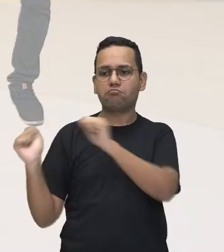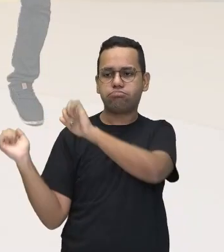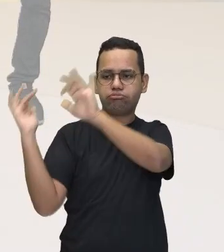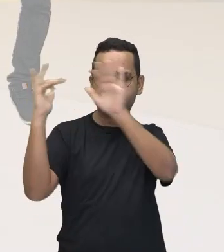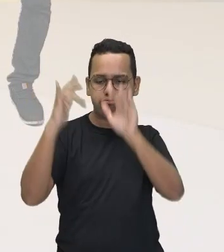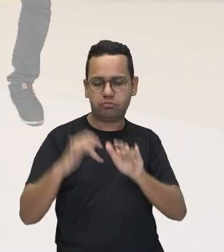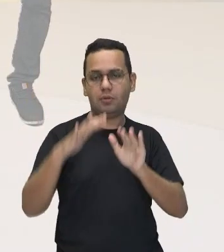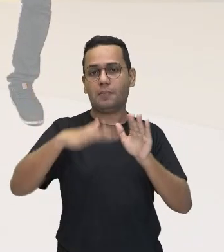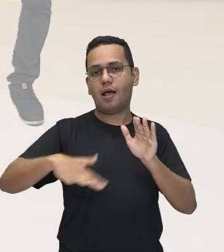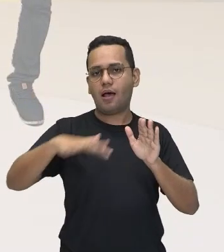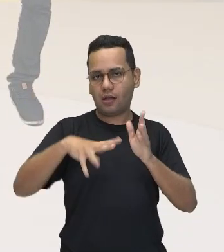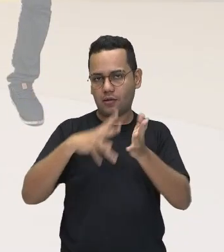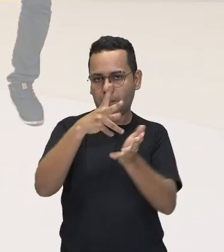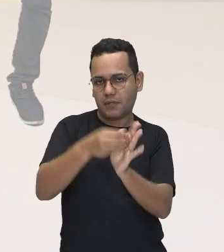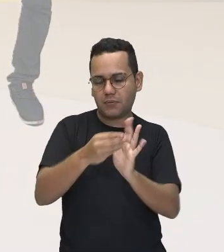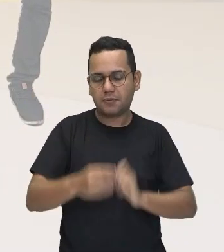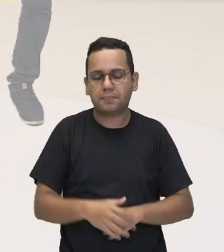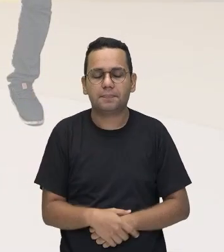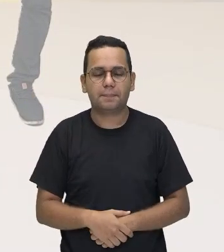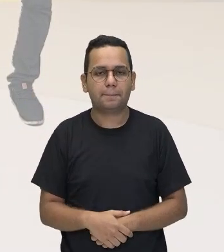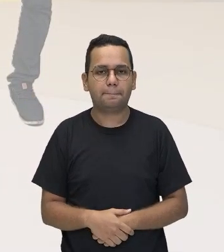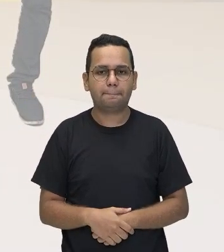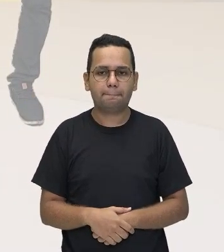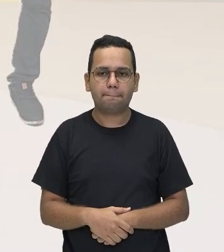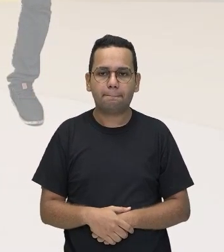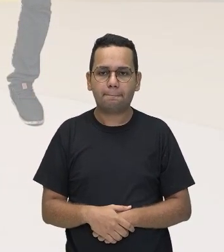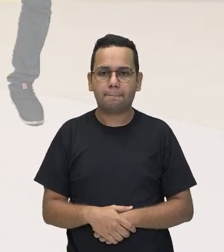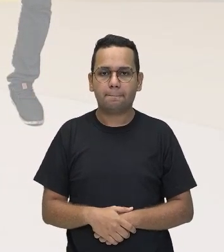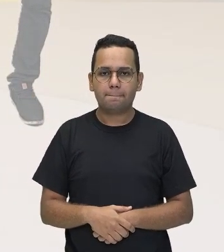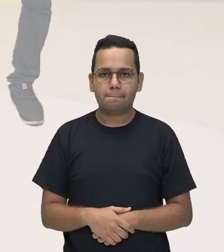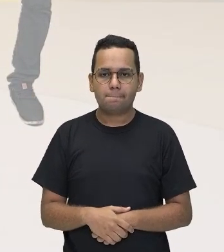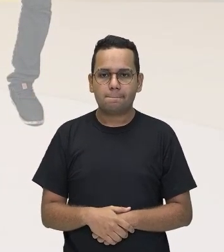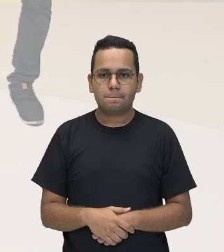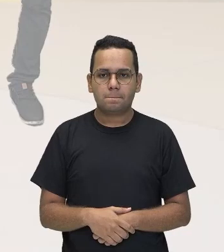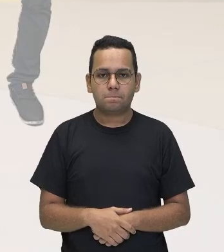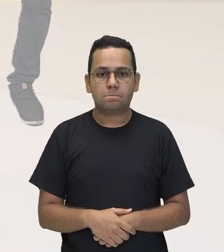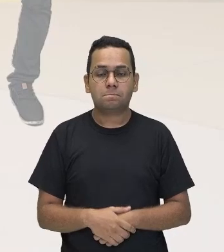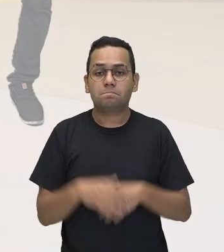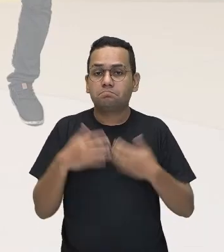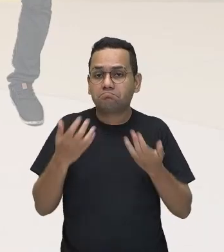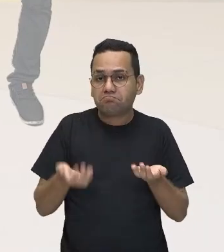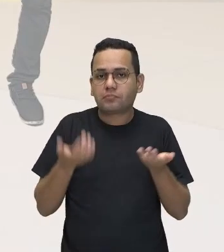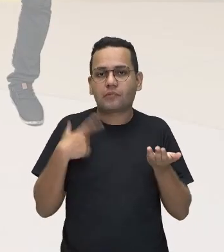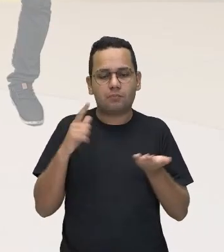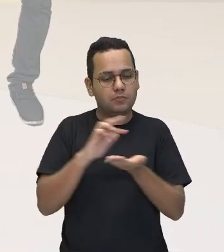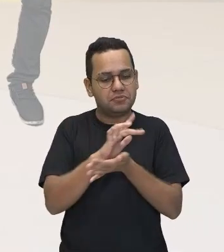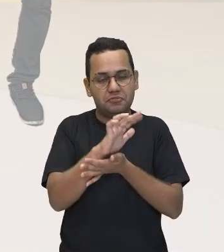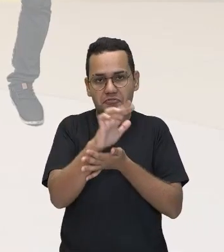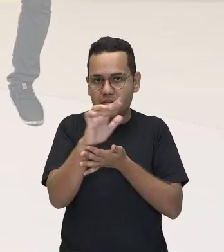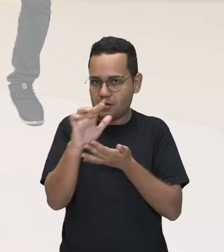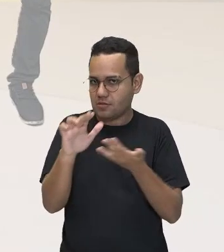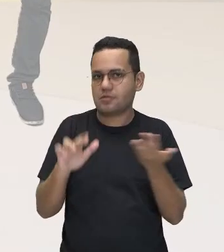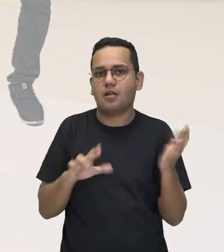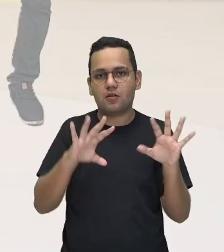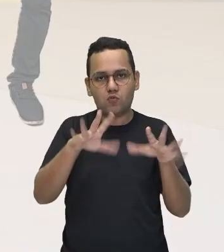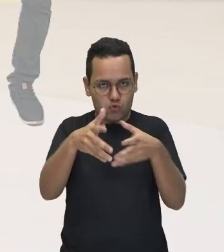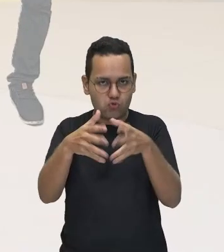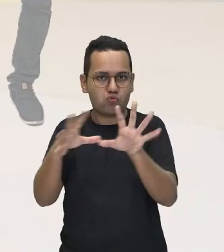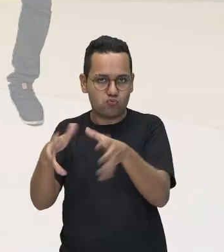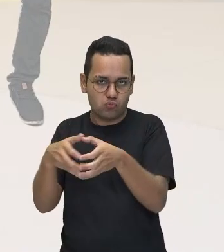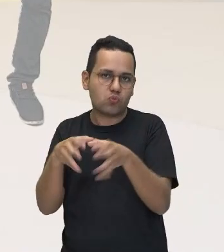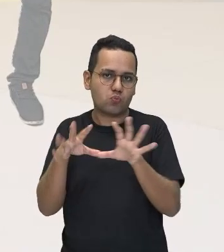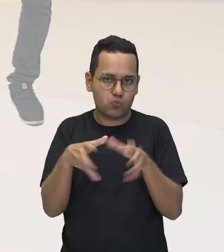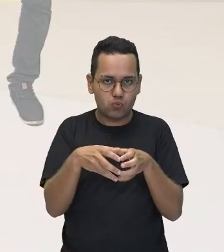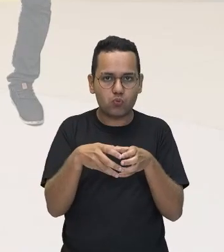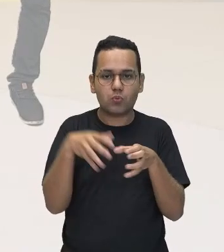Eberson? Exatamente. Então, a gente tem ali uma diversidade étnica gigantesca dentro de